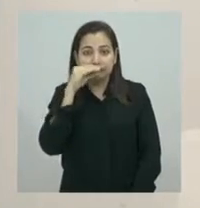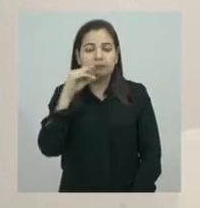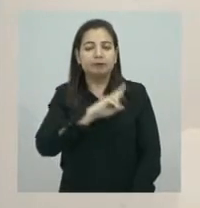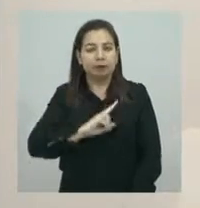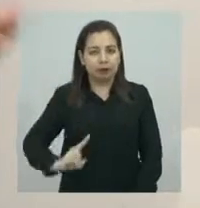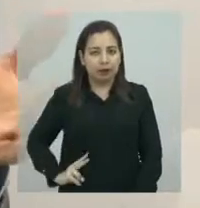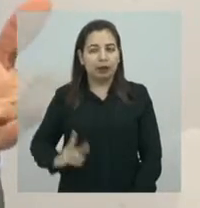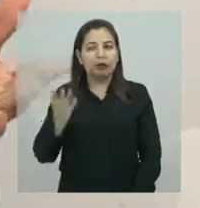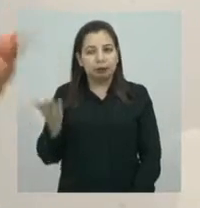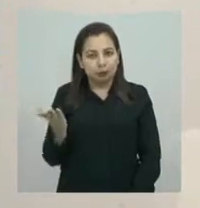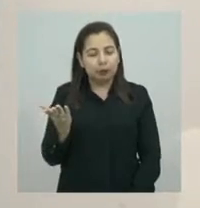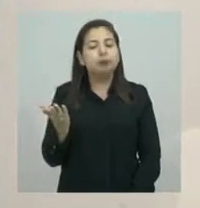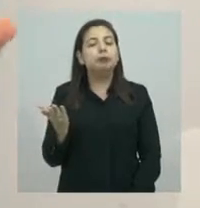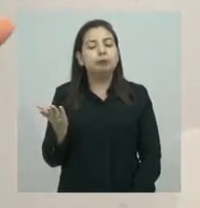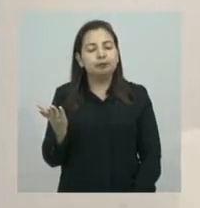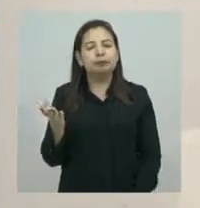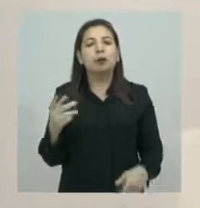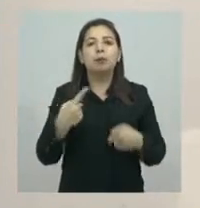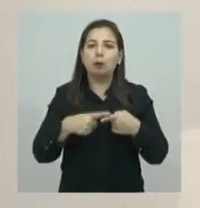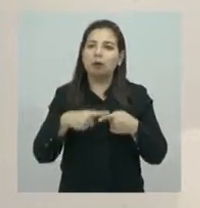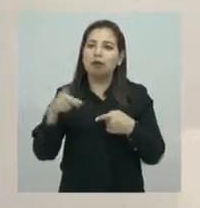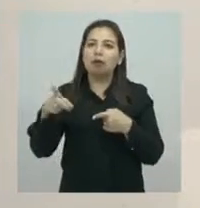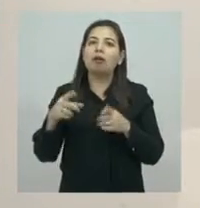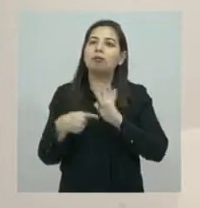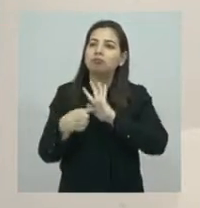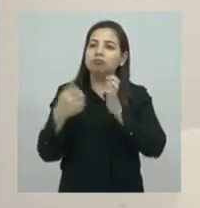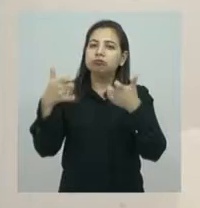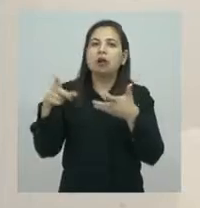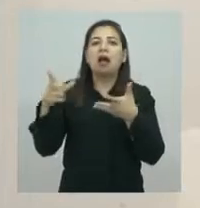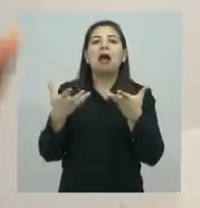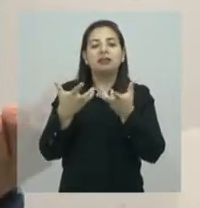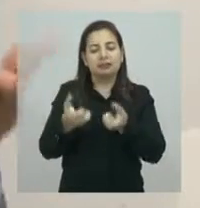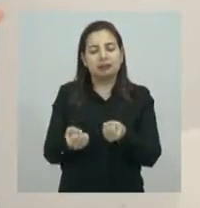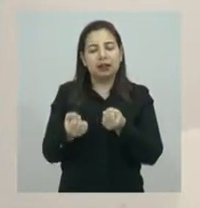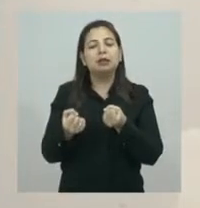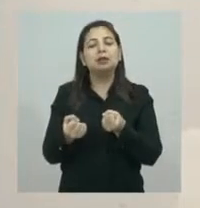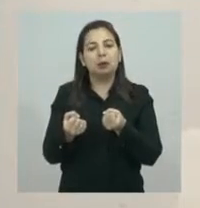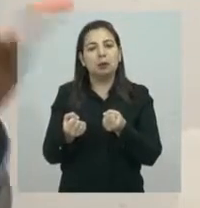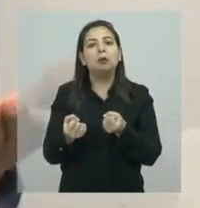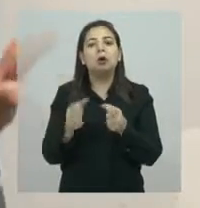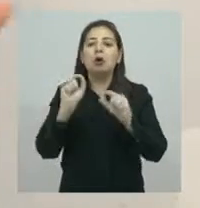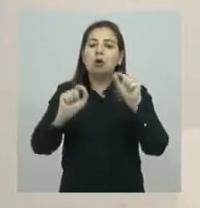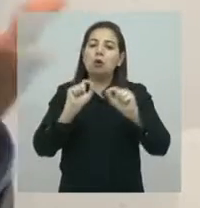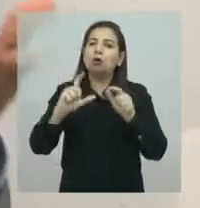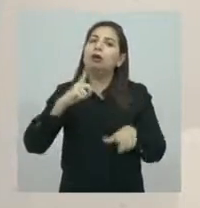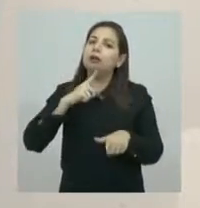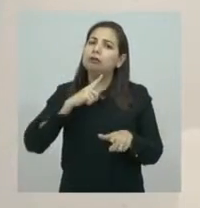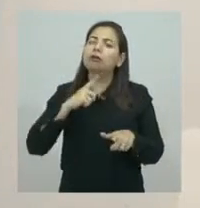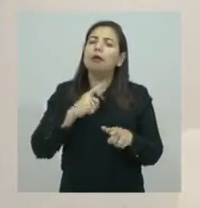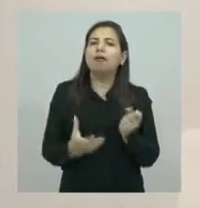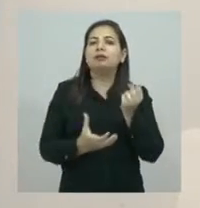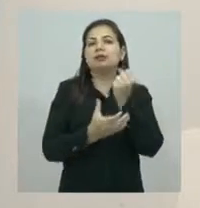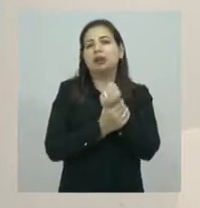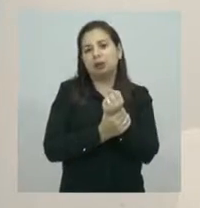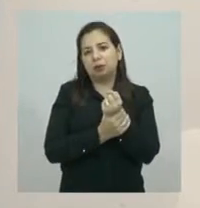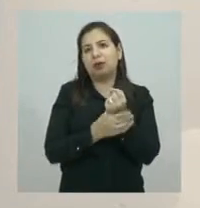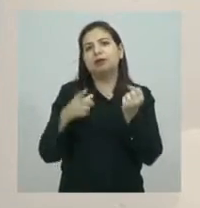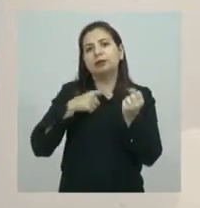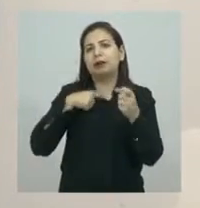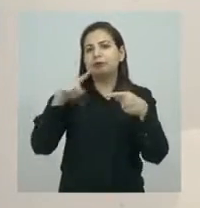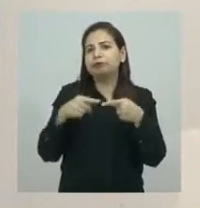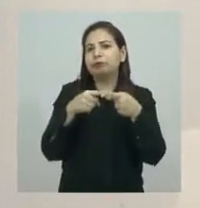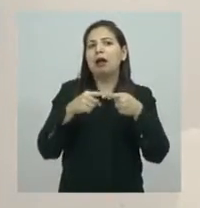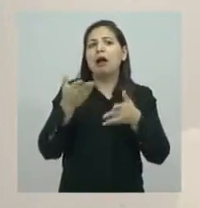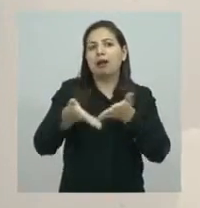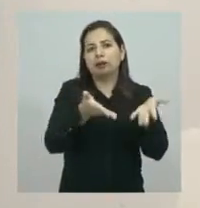Henrique, também abriu os braços, nos recebeu, colocou à disposição a casa, fazendo jus o nome que é a Casa do Povo. Então, a gente tem